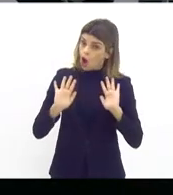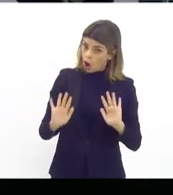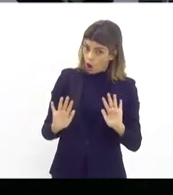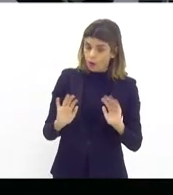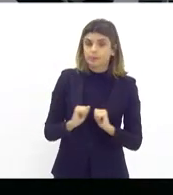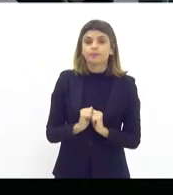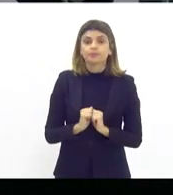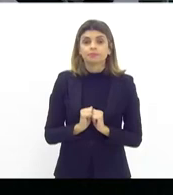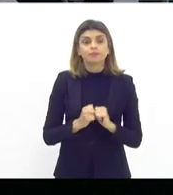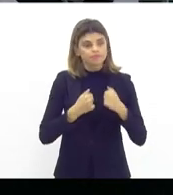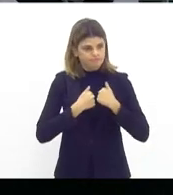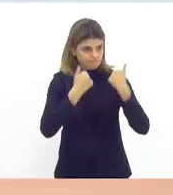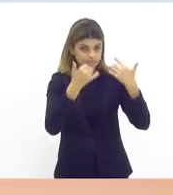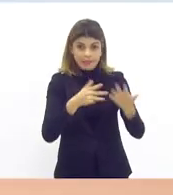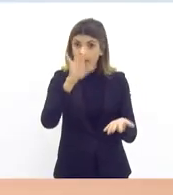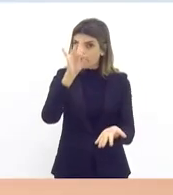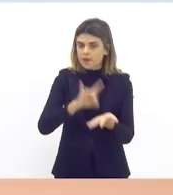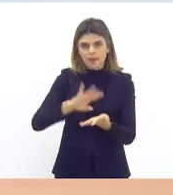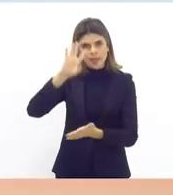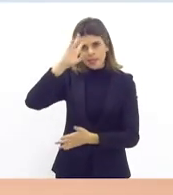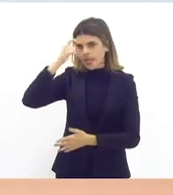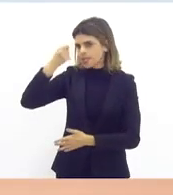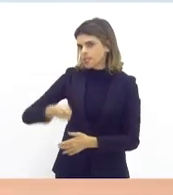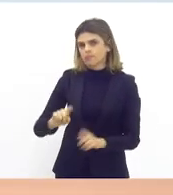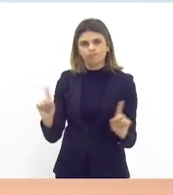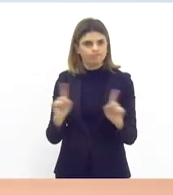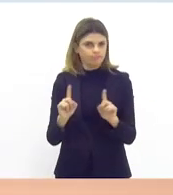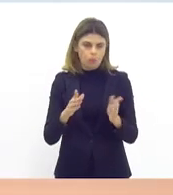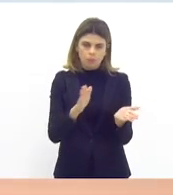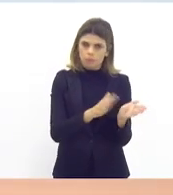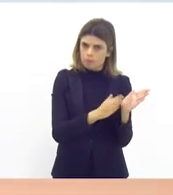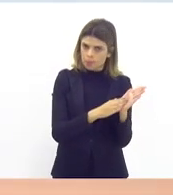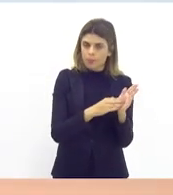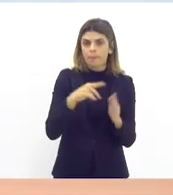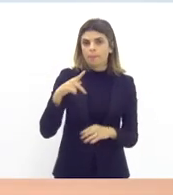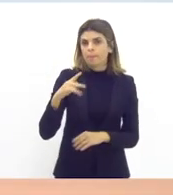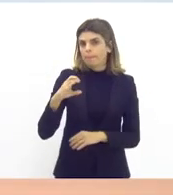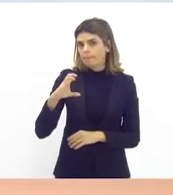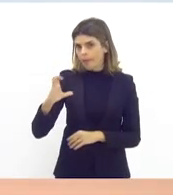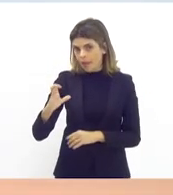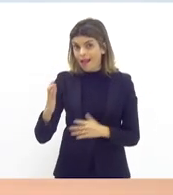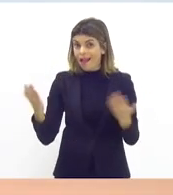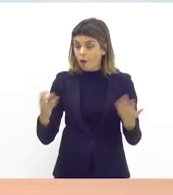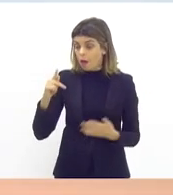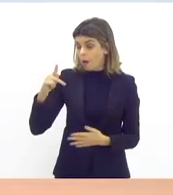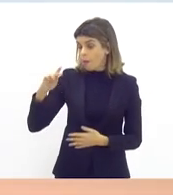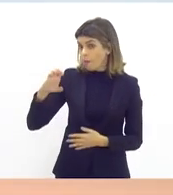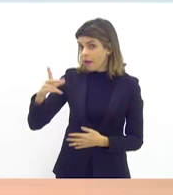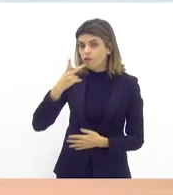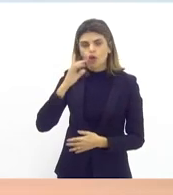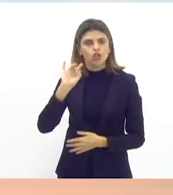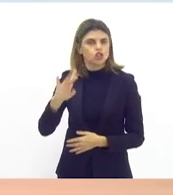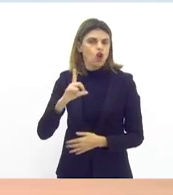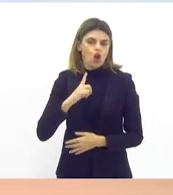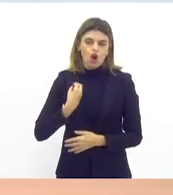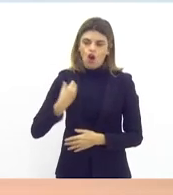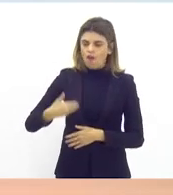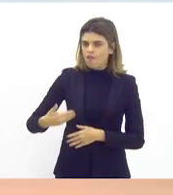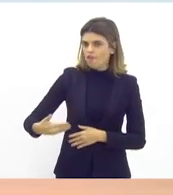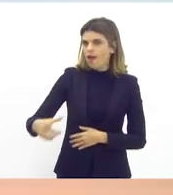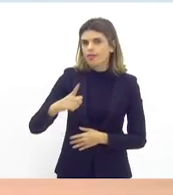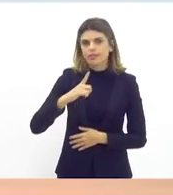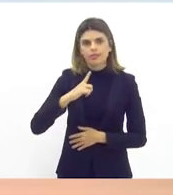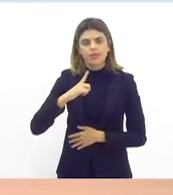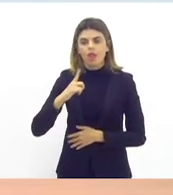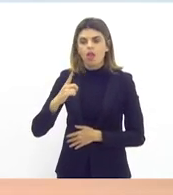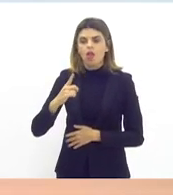verdade, isso não está definido na PEC. A rigor, a PEC só diz que vai ter, na instância